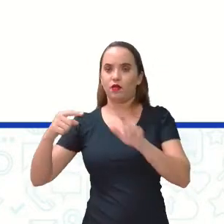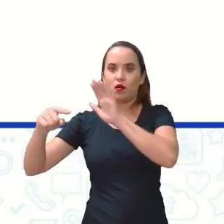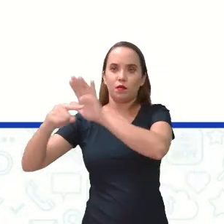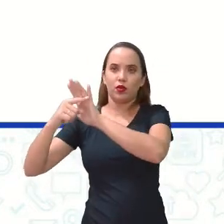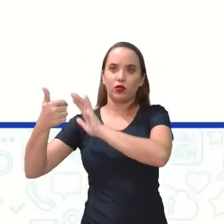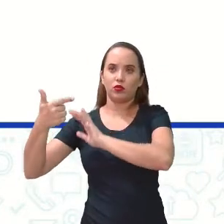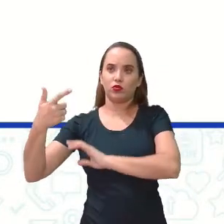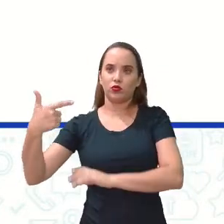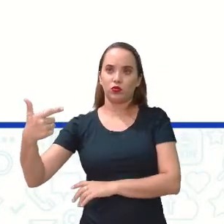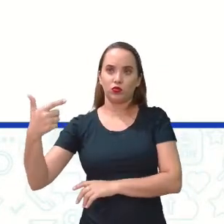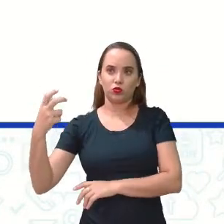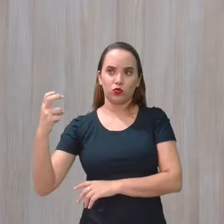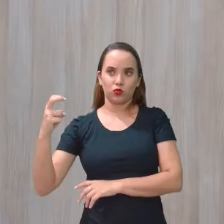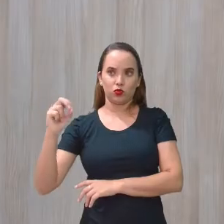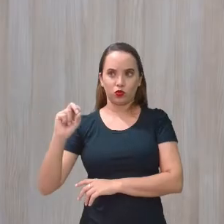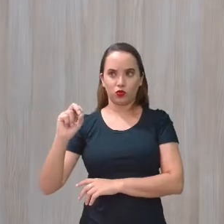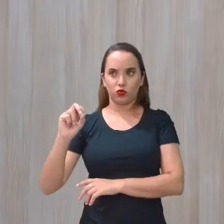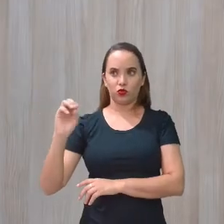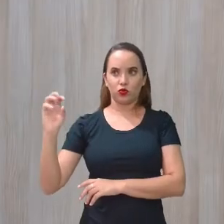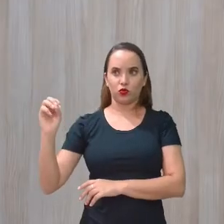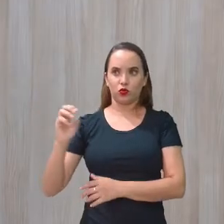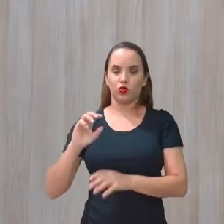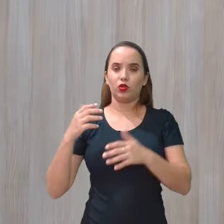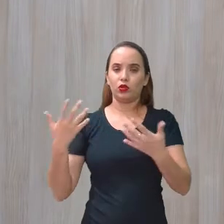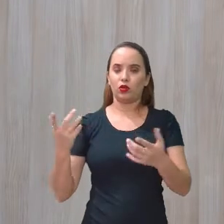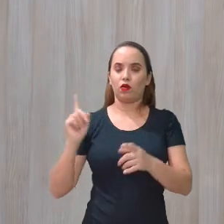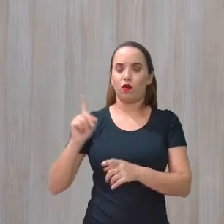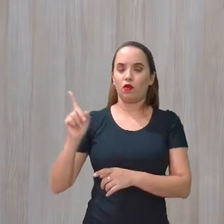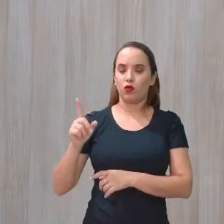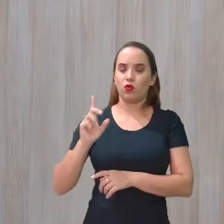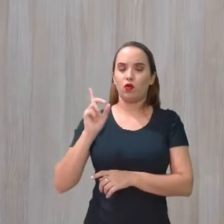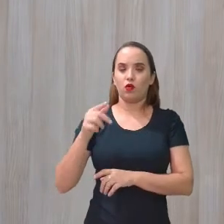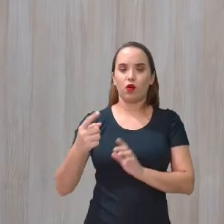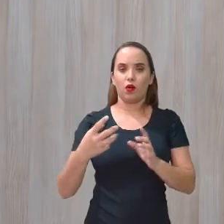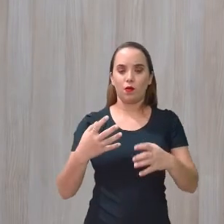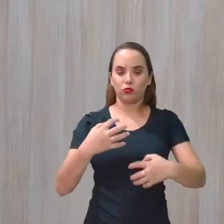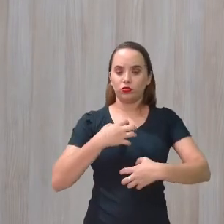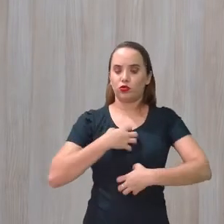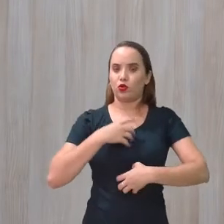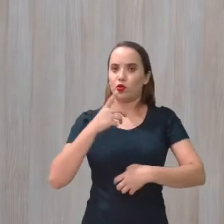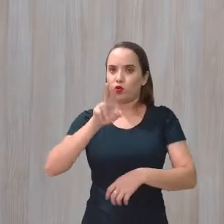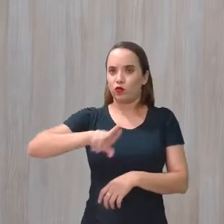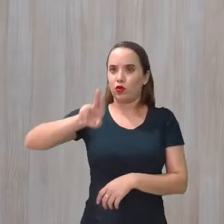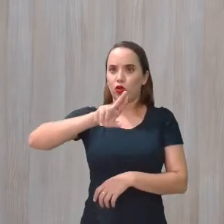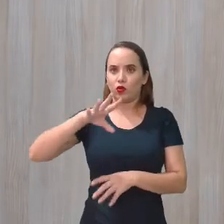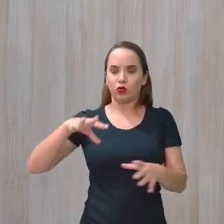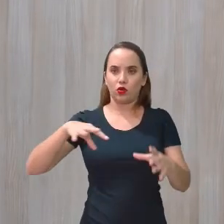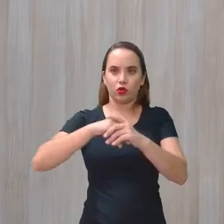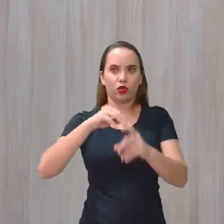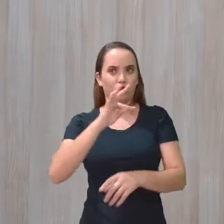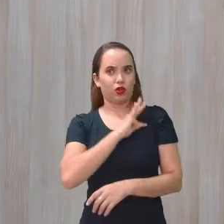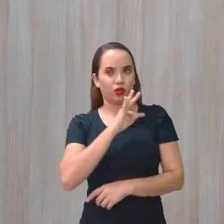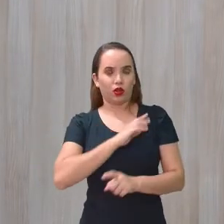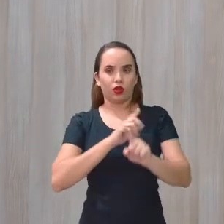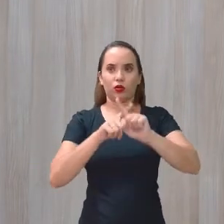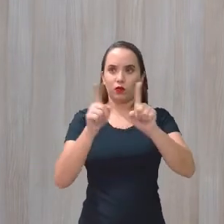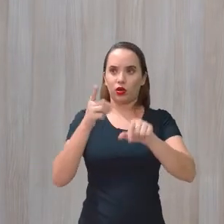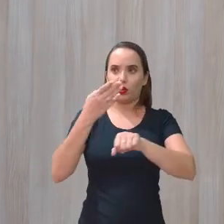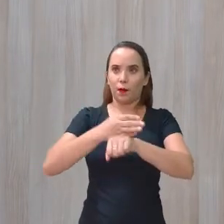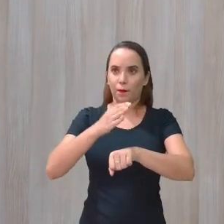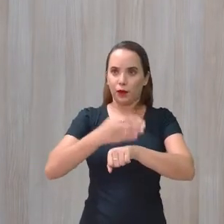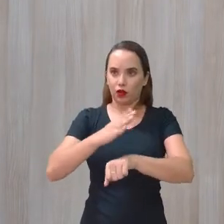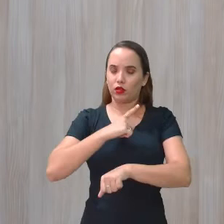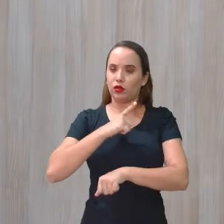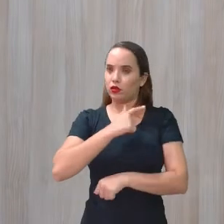a gente vai perceber que são maneiras que a gente vai utilizar na técnica, mas na prática a gente vai ver que tem